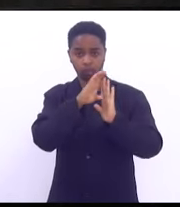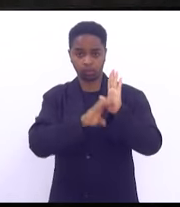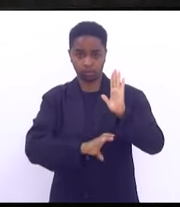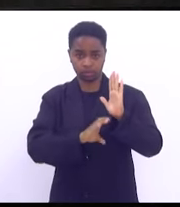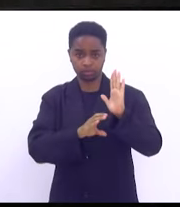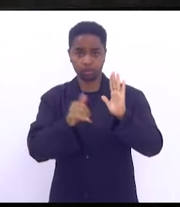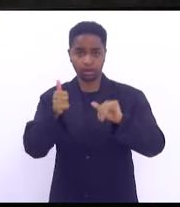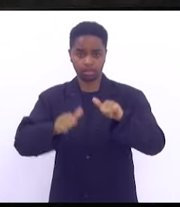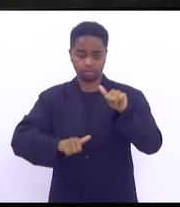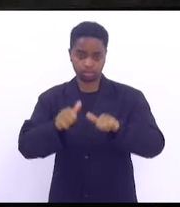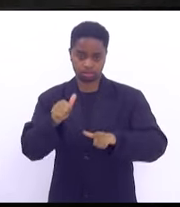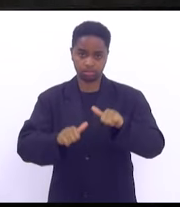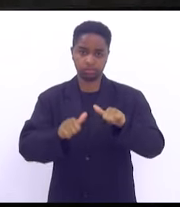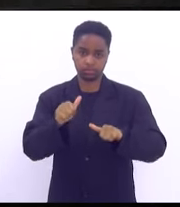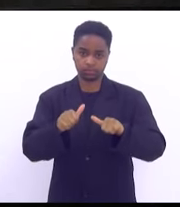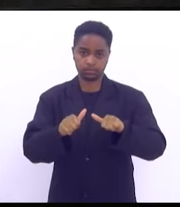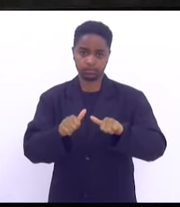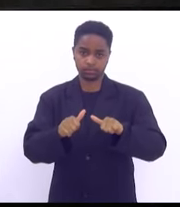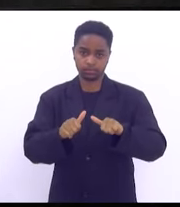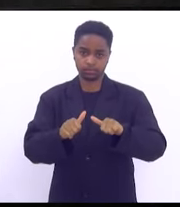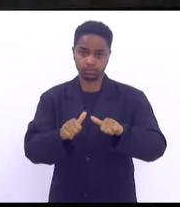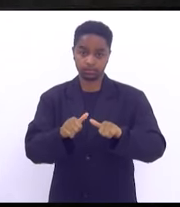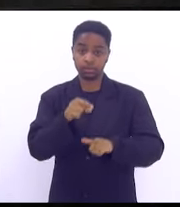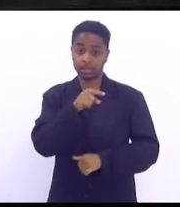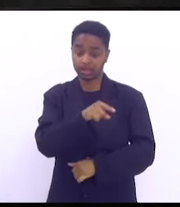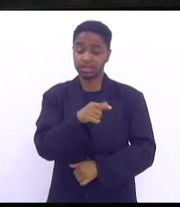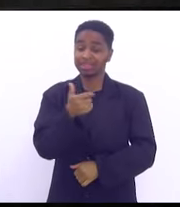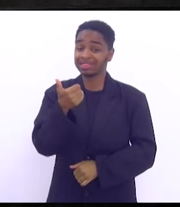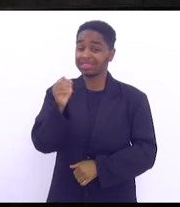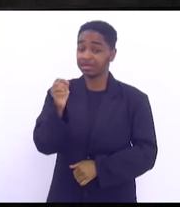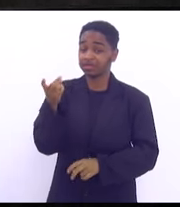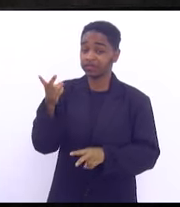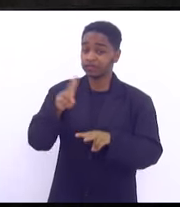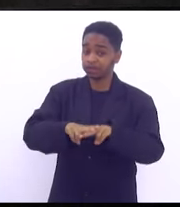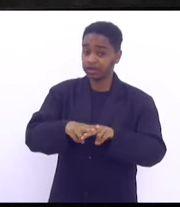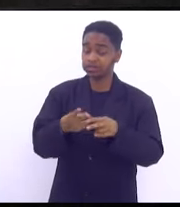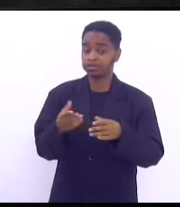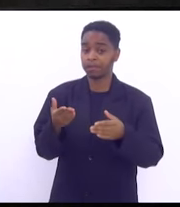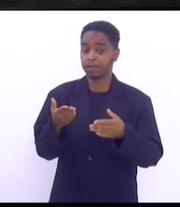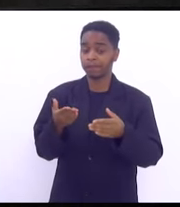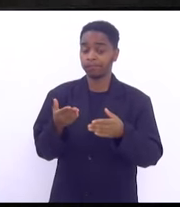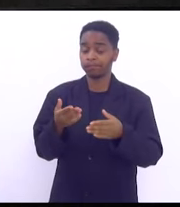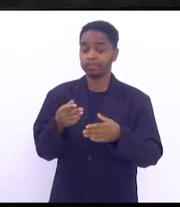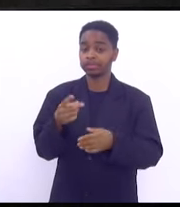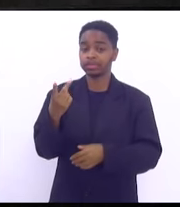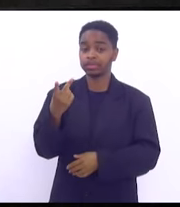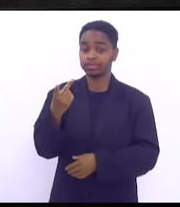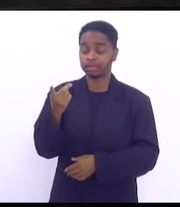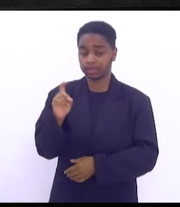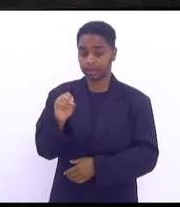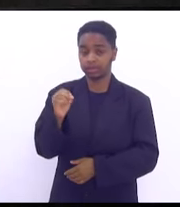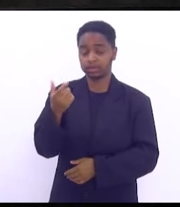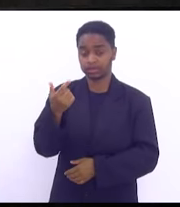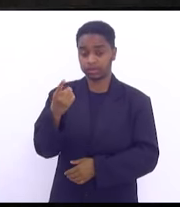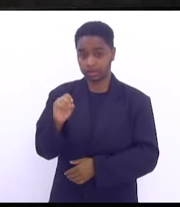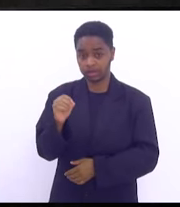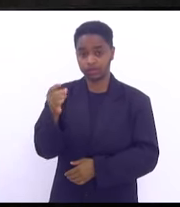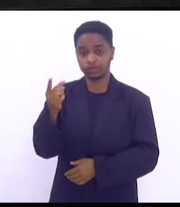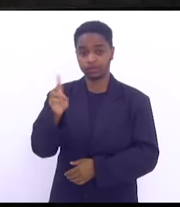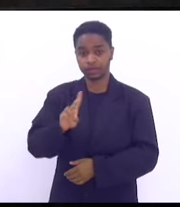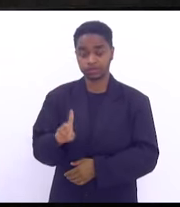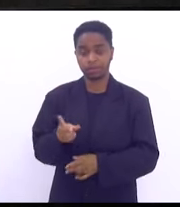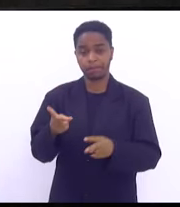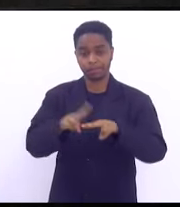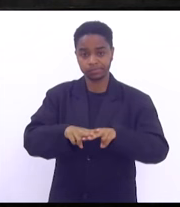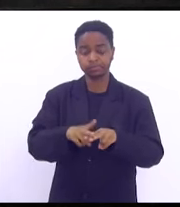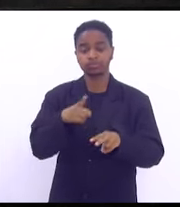vamos analisar. O cara tinha 10 passagens, que dentre elas, roubo, furto, tráfico